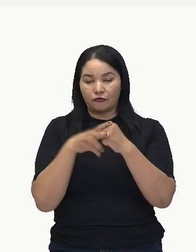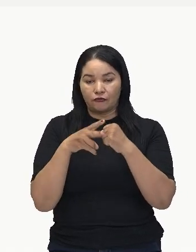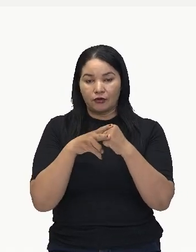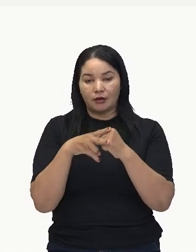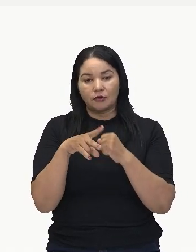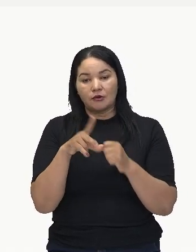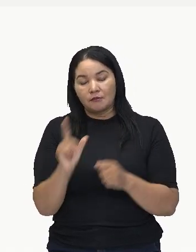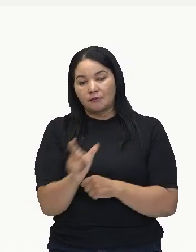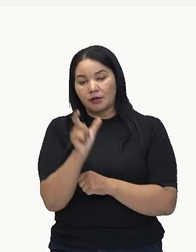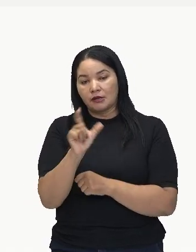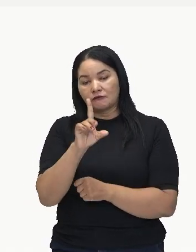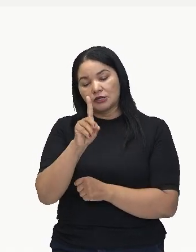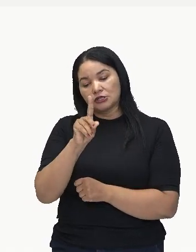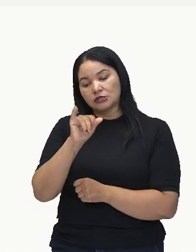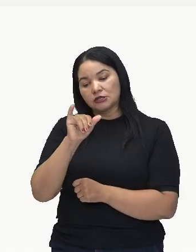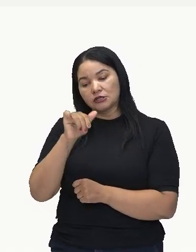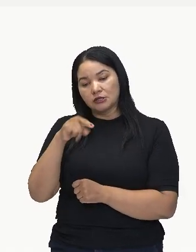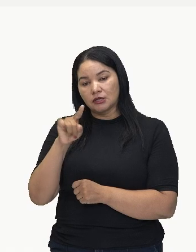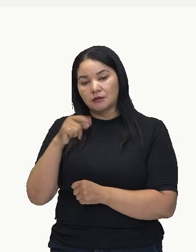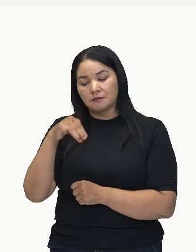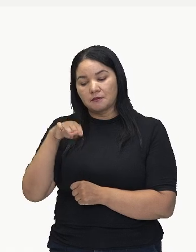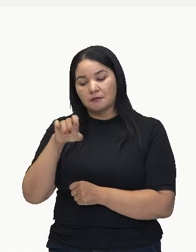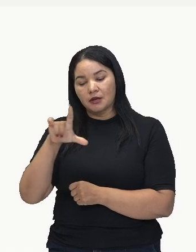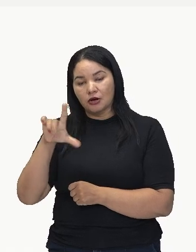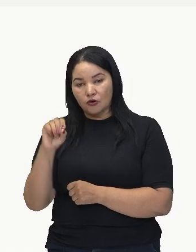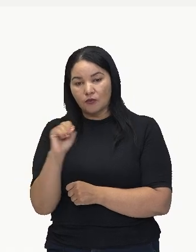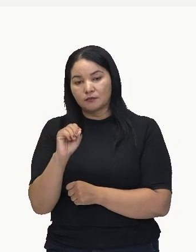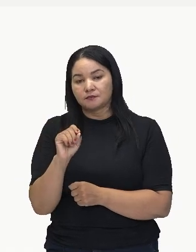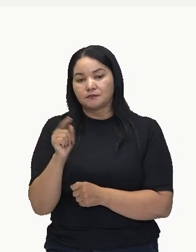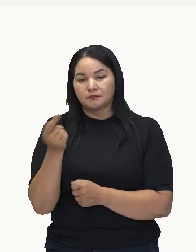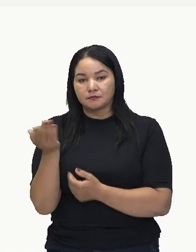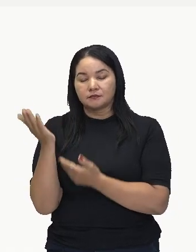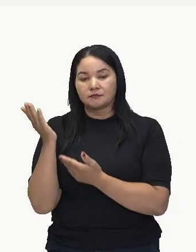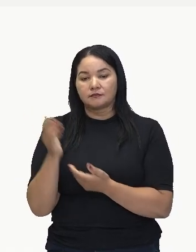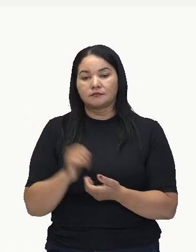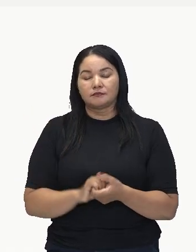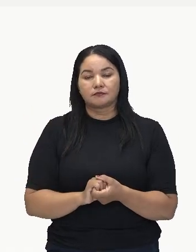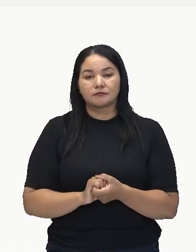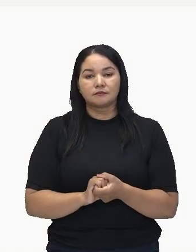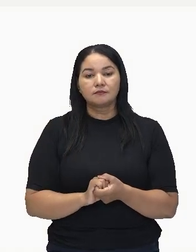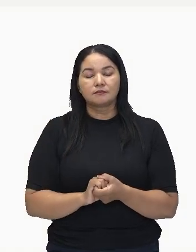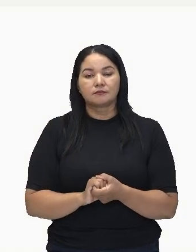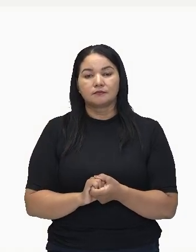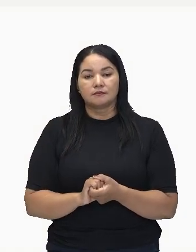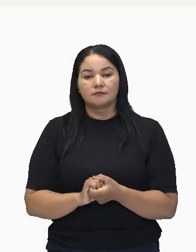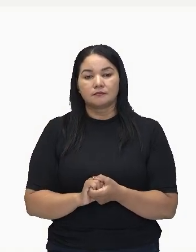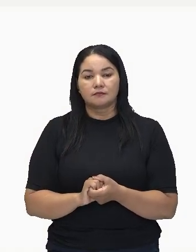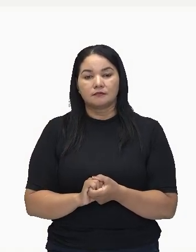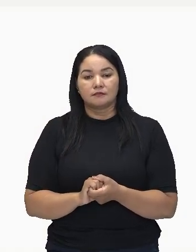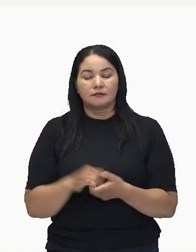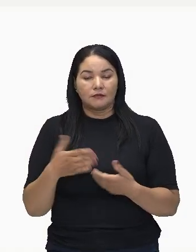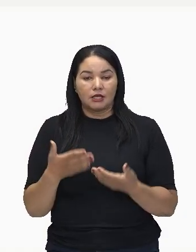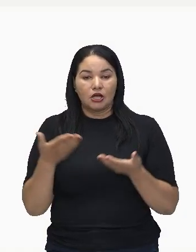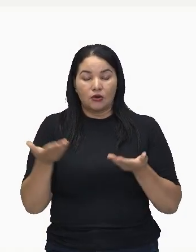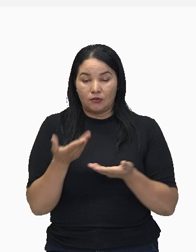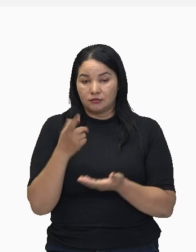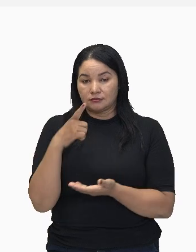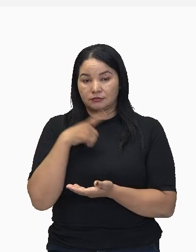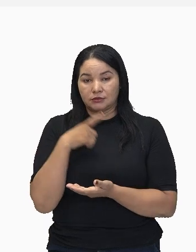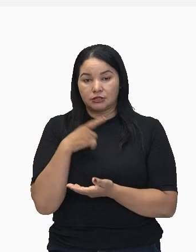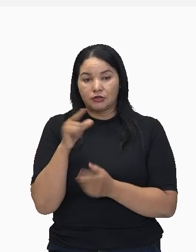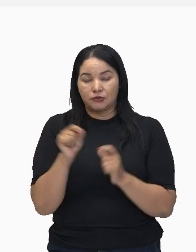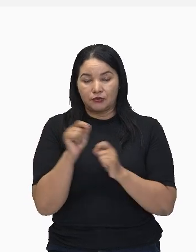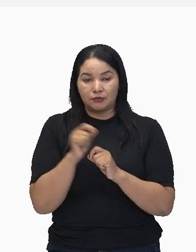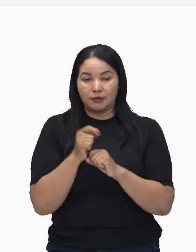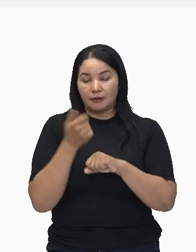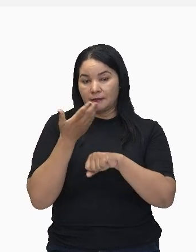Dímelo é uma palavra pró-paroxítono que no espanhol nós chamamos de esdrújula, ok? Bom, eu trouxe aqui um exercício